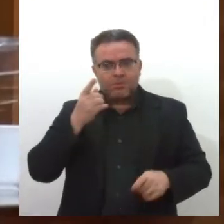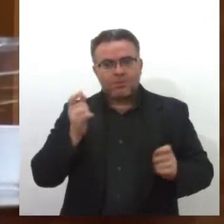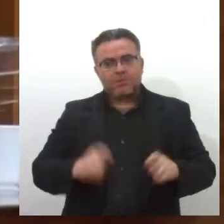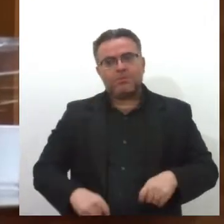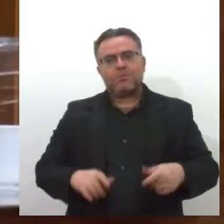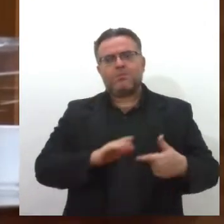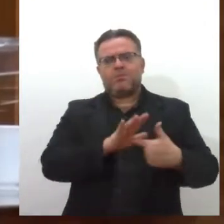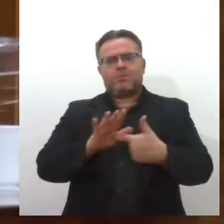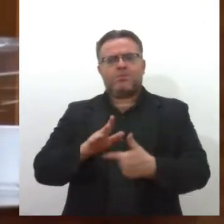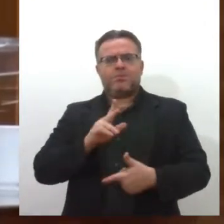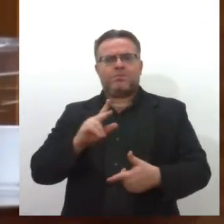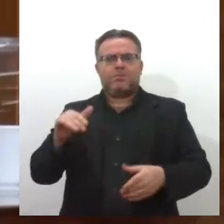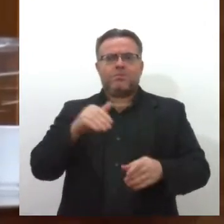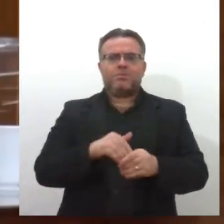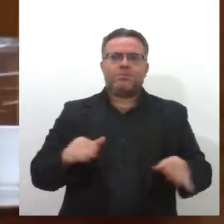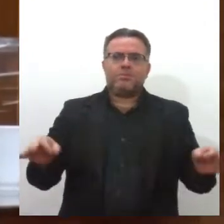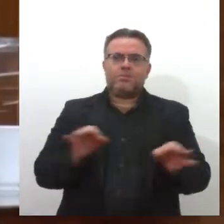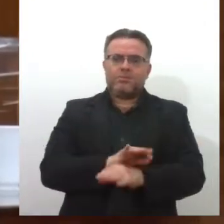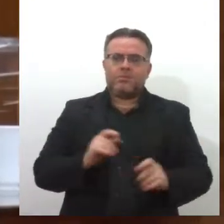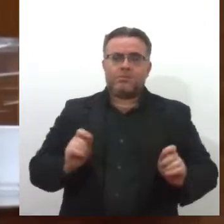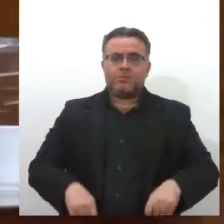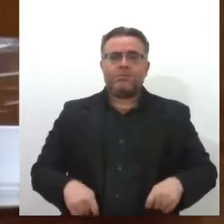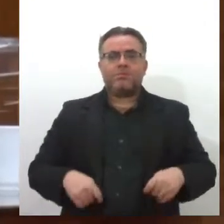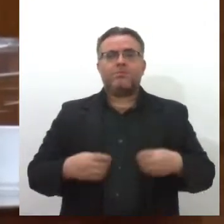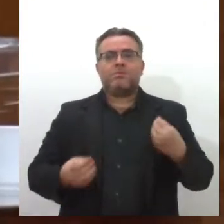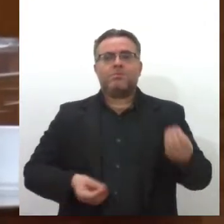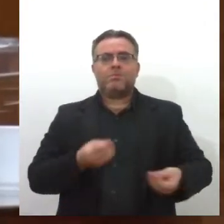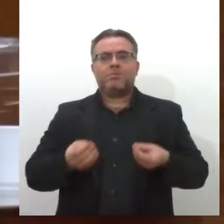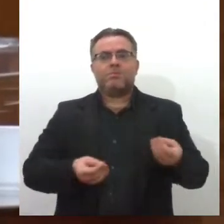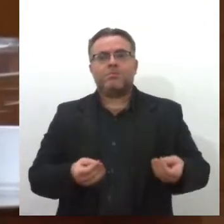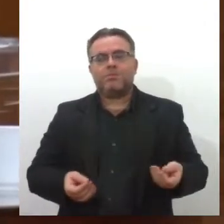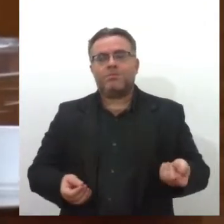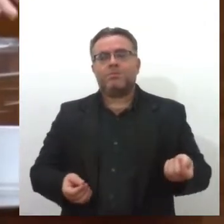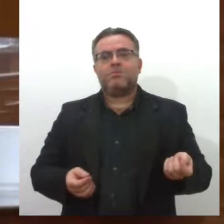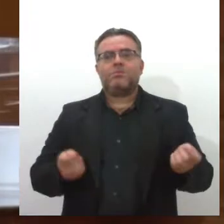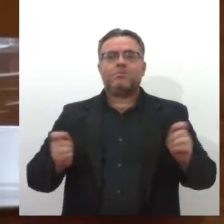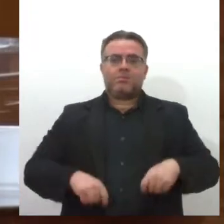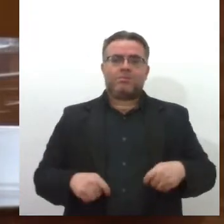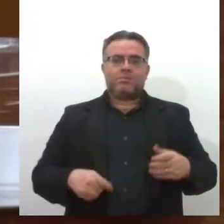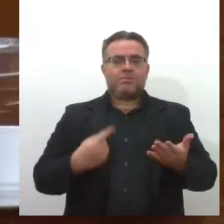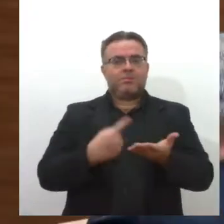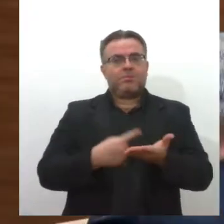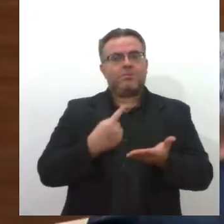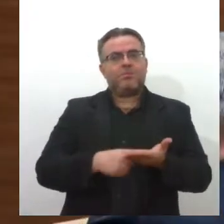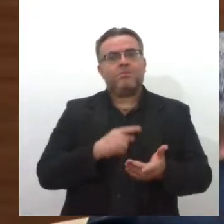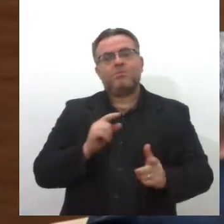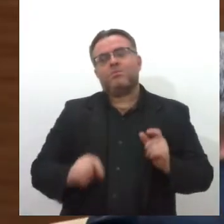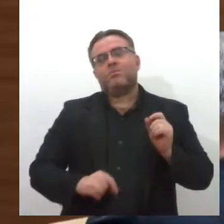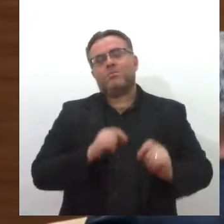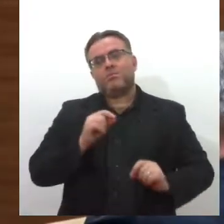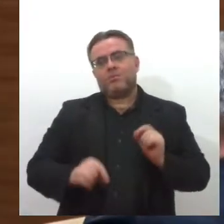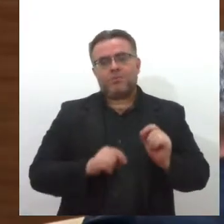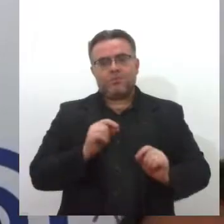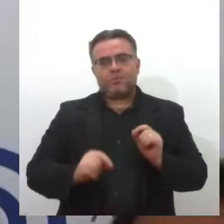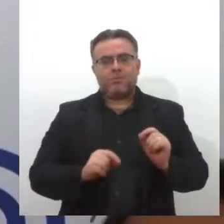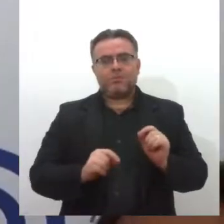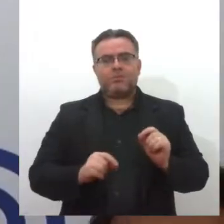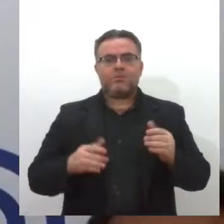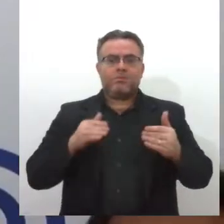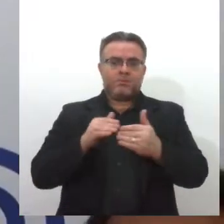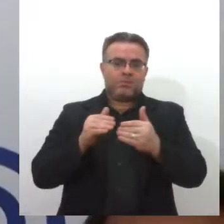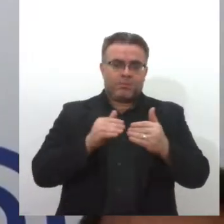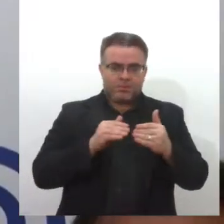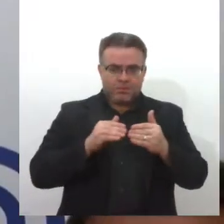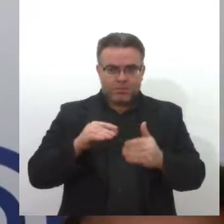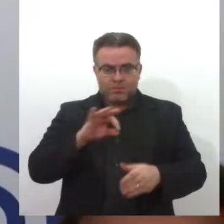ser votado na Lese foi o capitão Samuel, que falou sobre proposituras envolvendo a polícia e os bombeiros militares. O dos